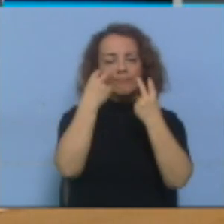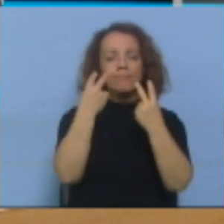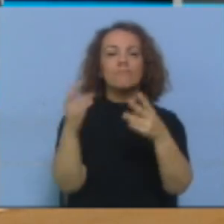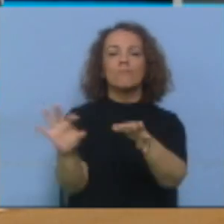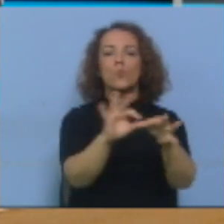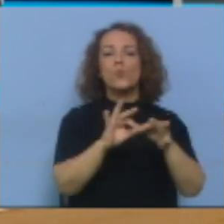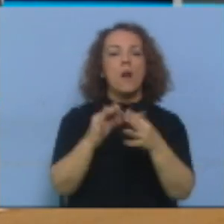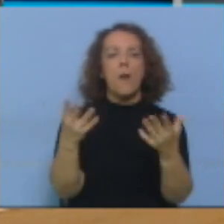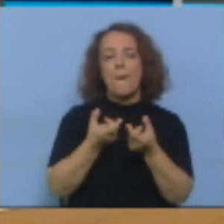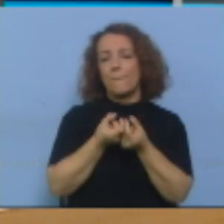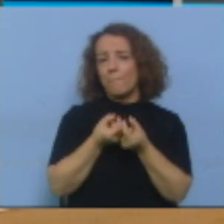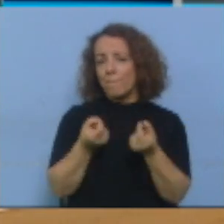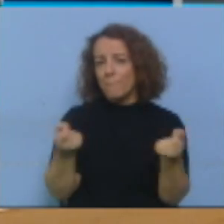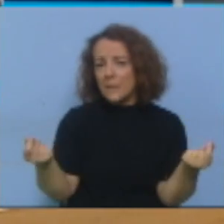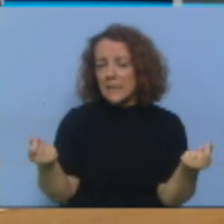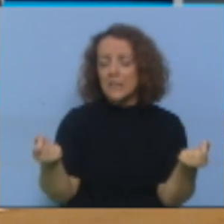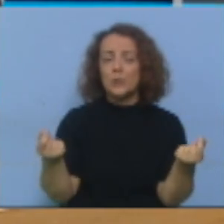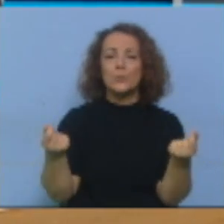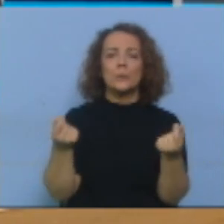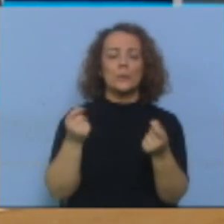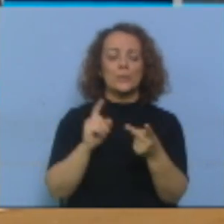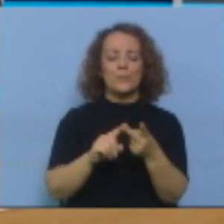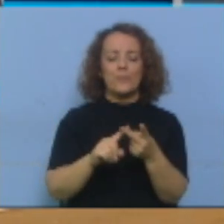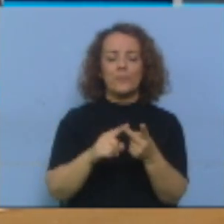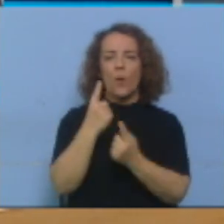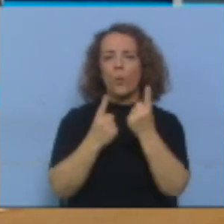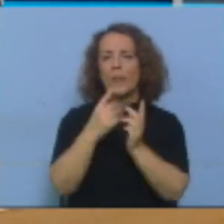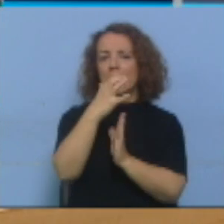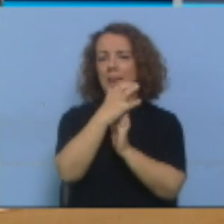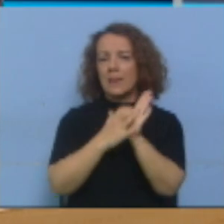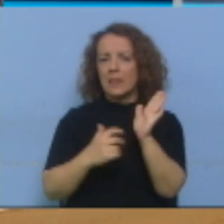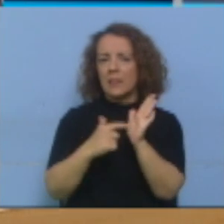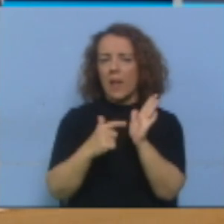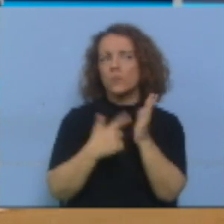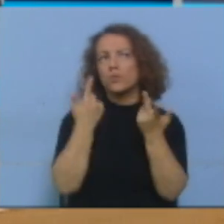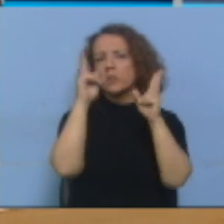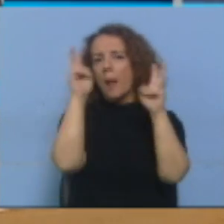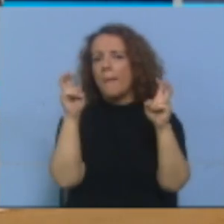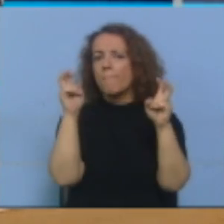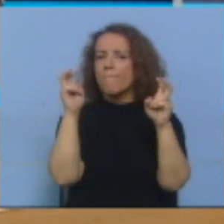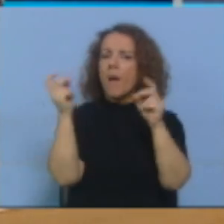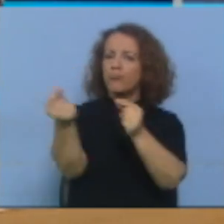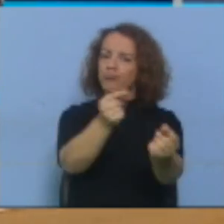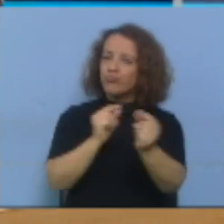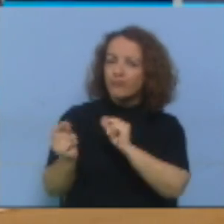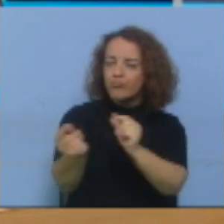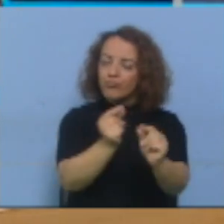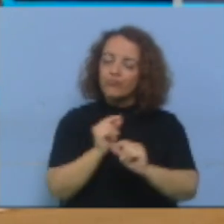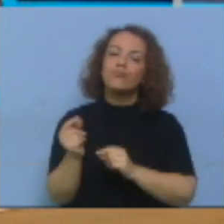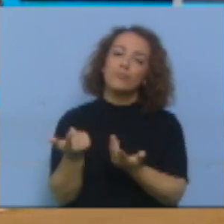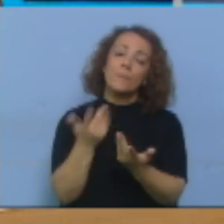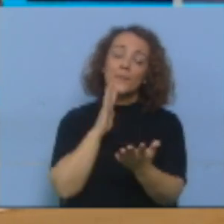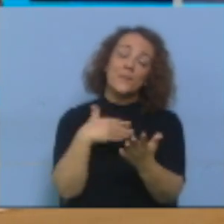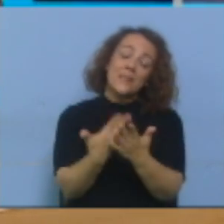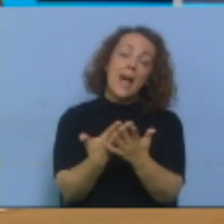terço, a meditar algum texto, algum tema, e tem sido uma forma de